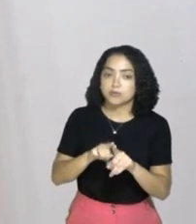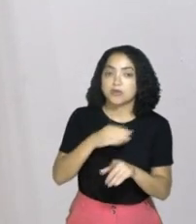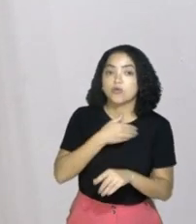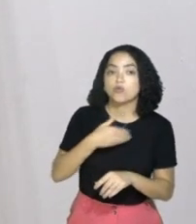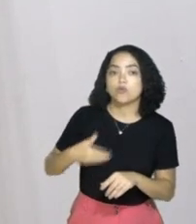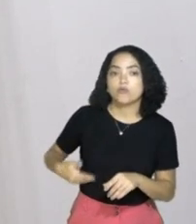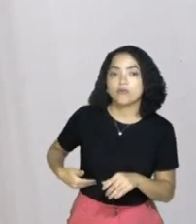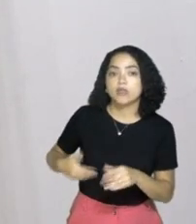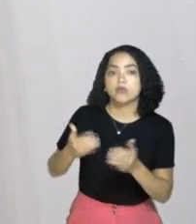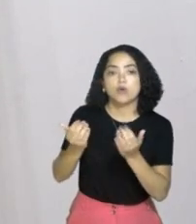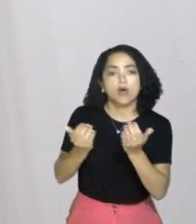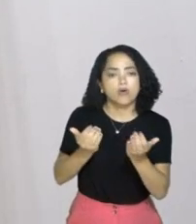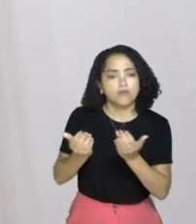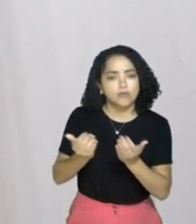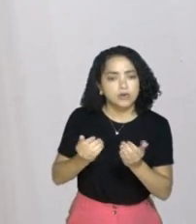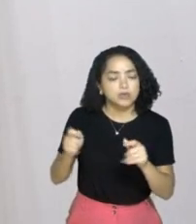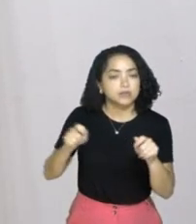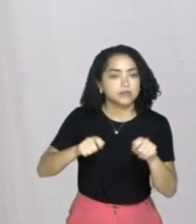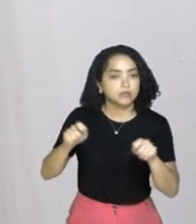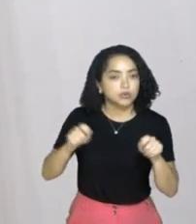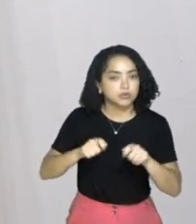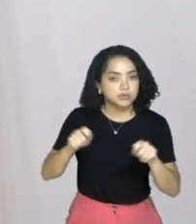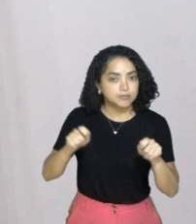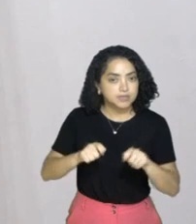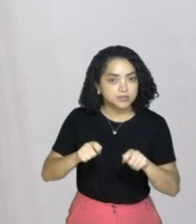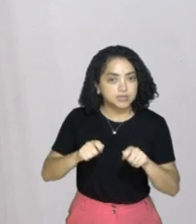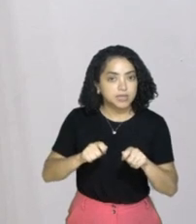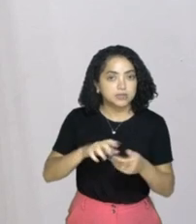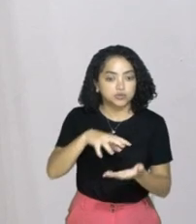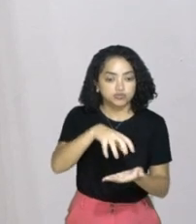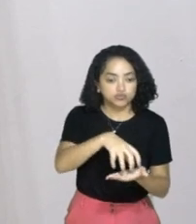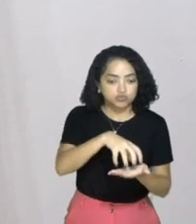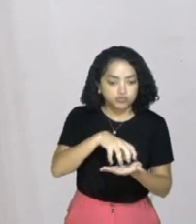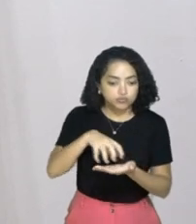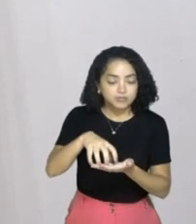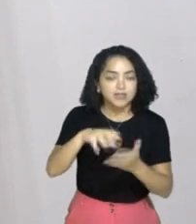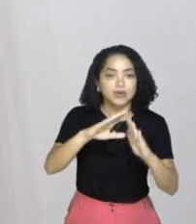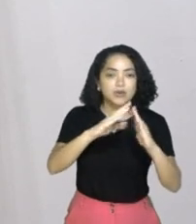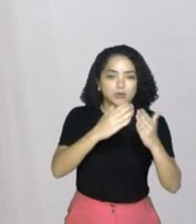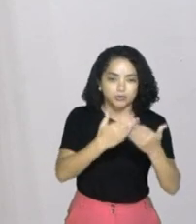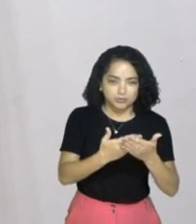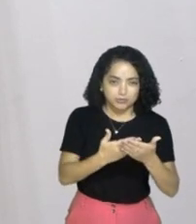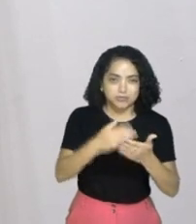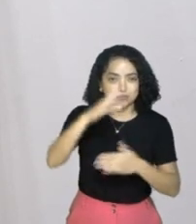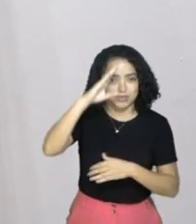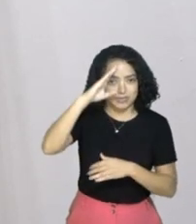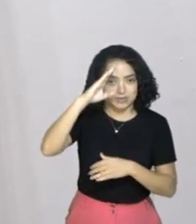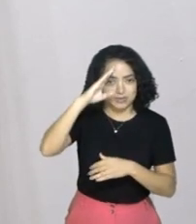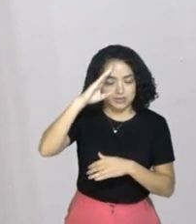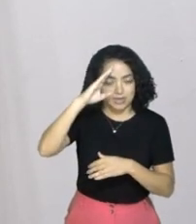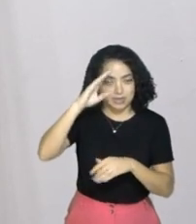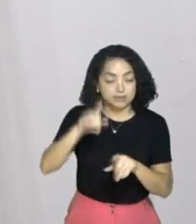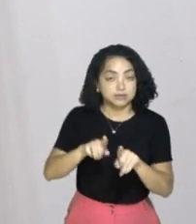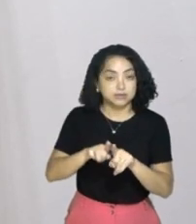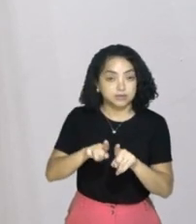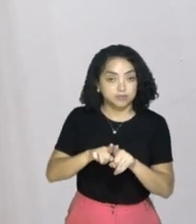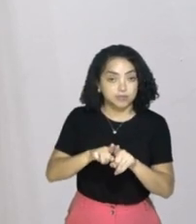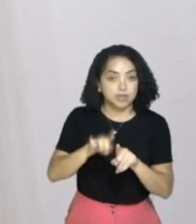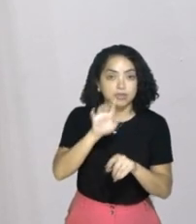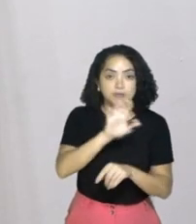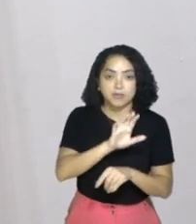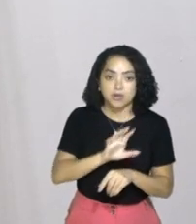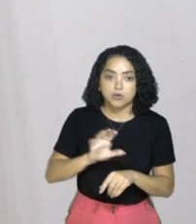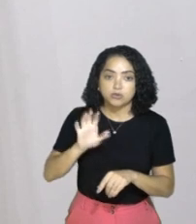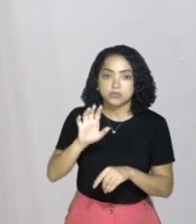avalie também a possibilidade da instalação de outros colégios outros colégios militares pelo Estado de